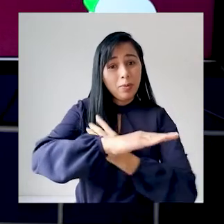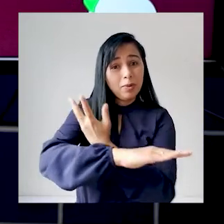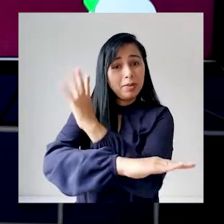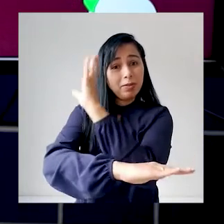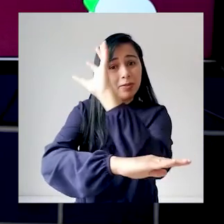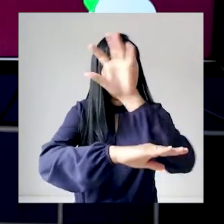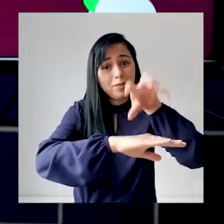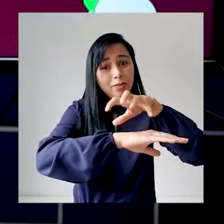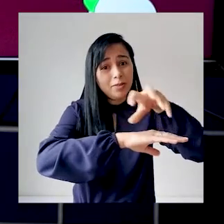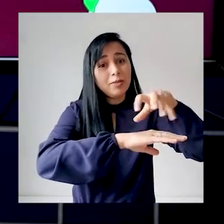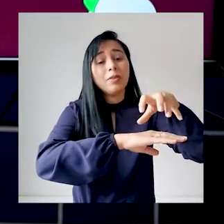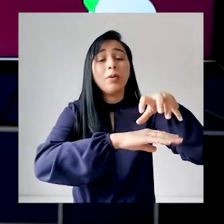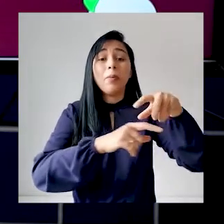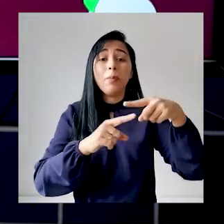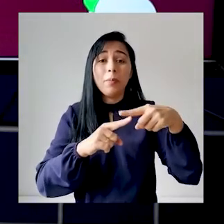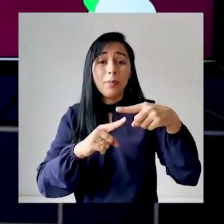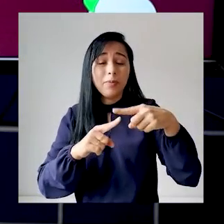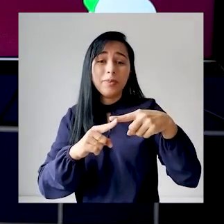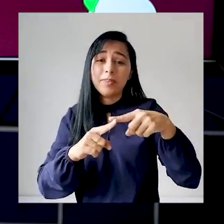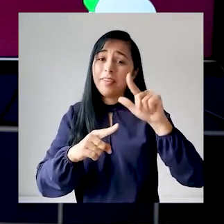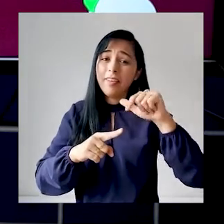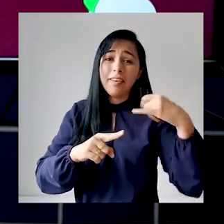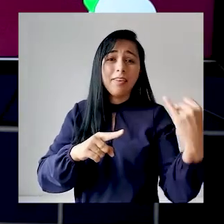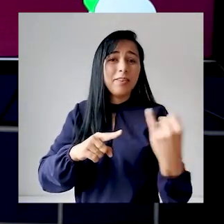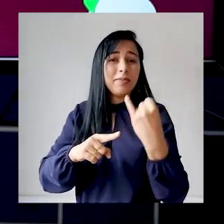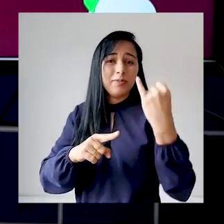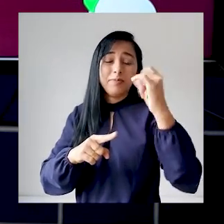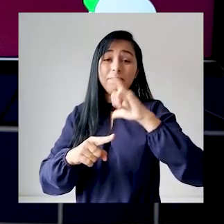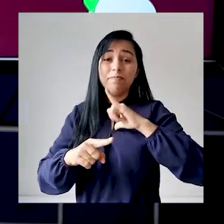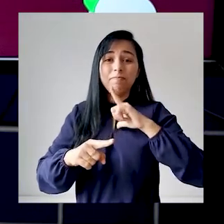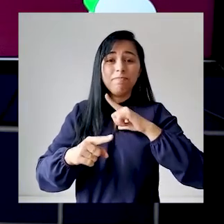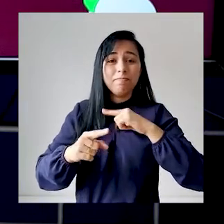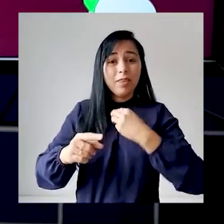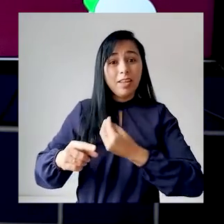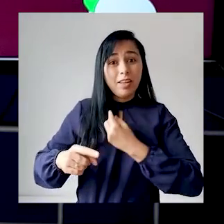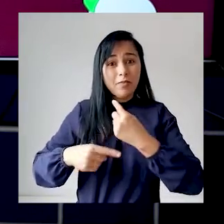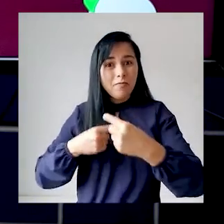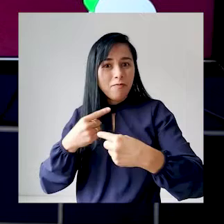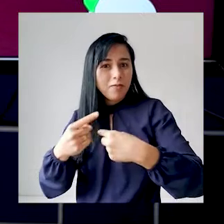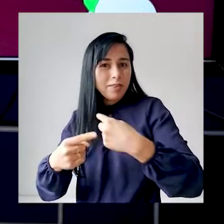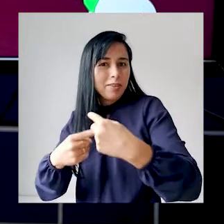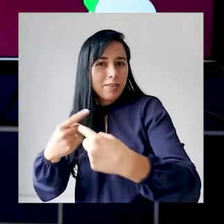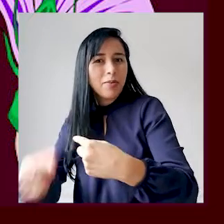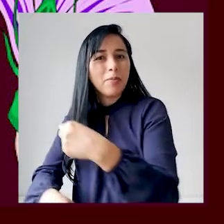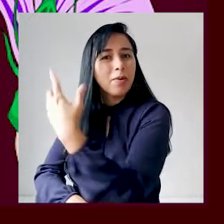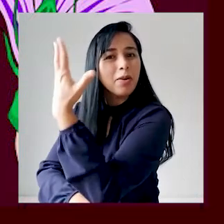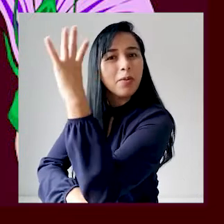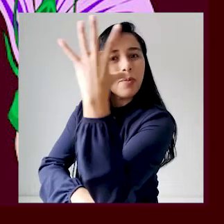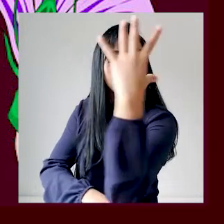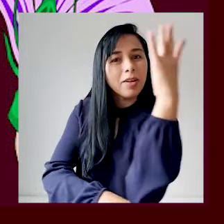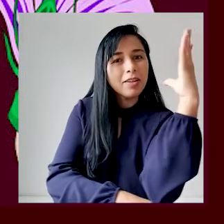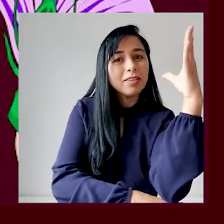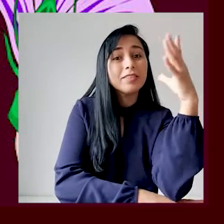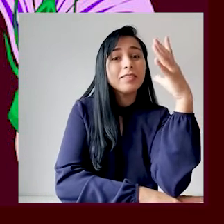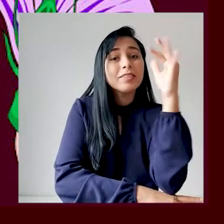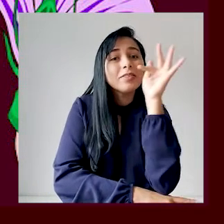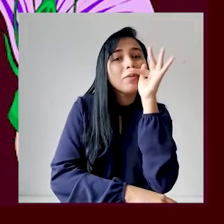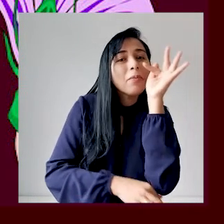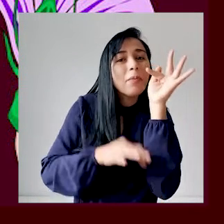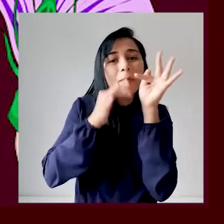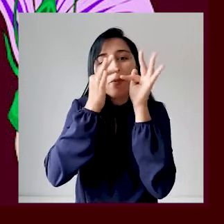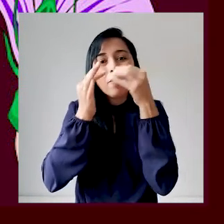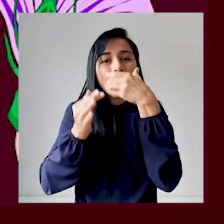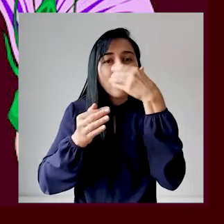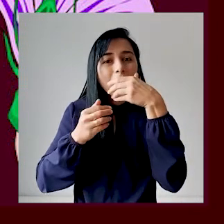sem eles nós não teríamos esse tipo de reprodução nas angiospermas. Algumas